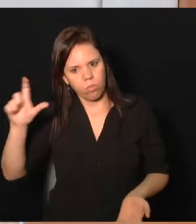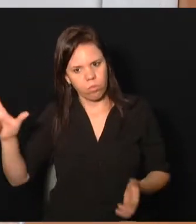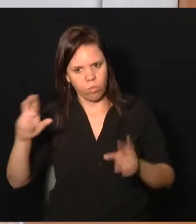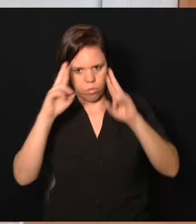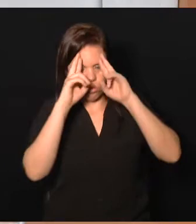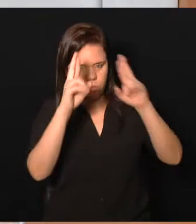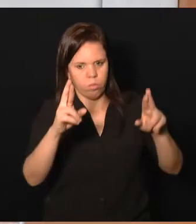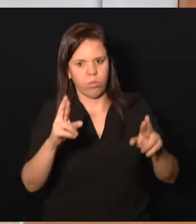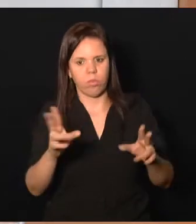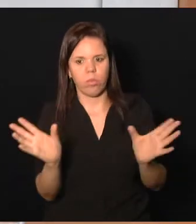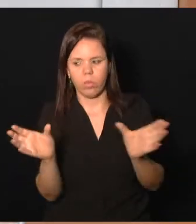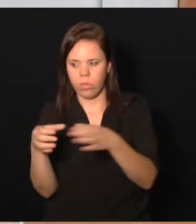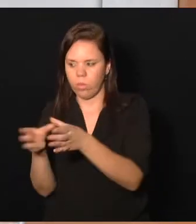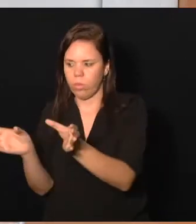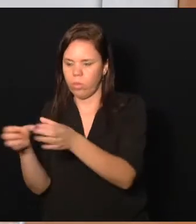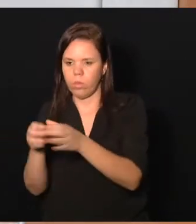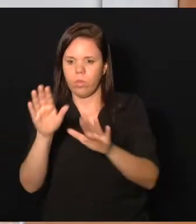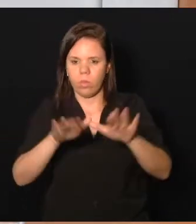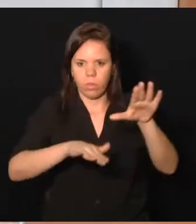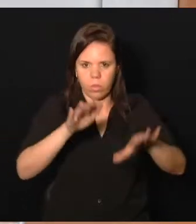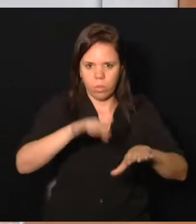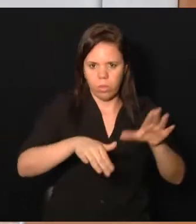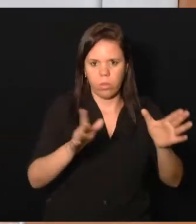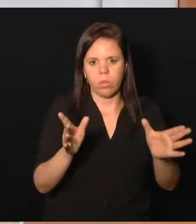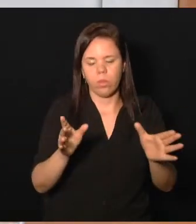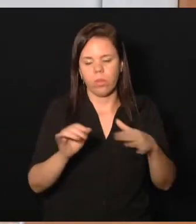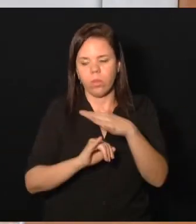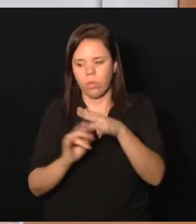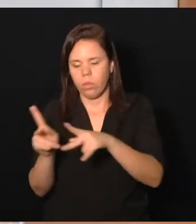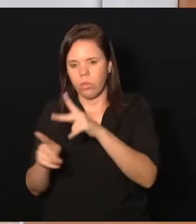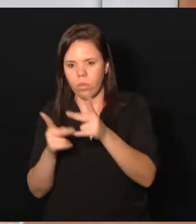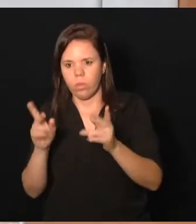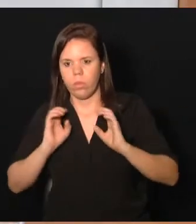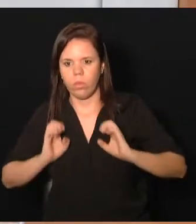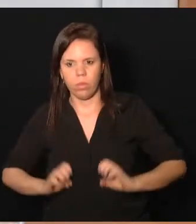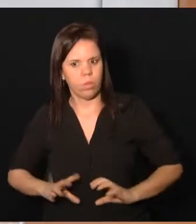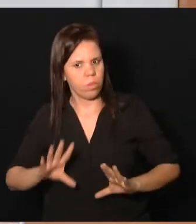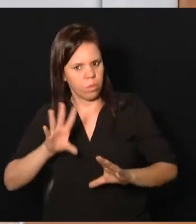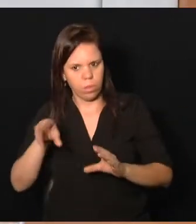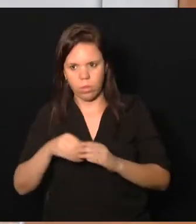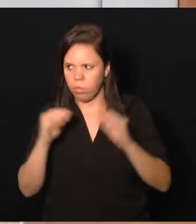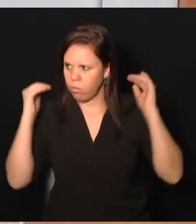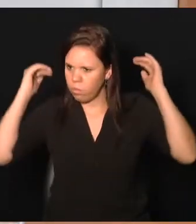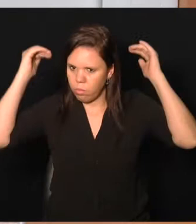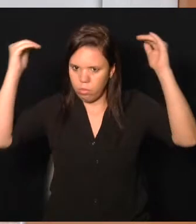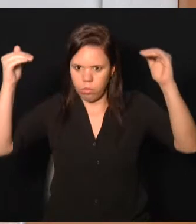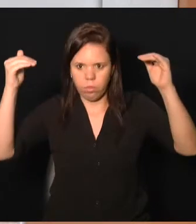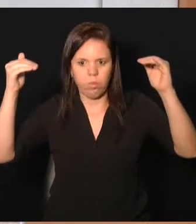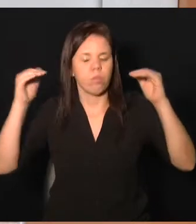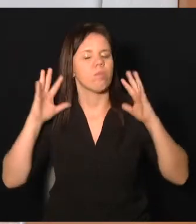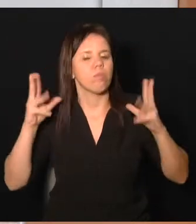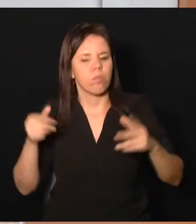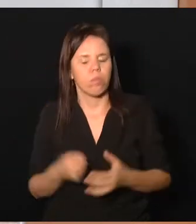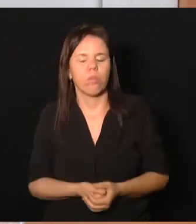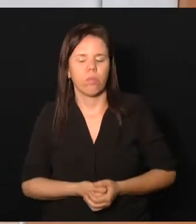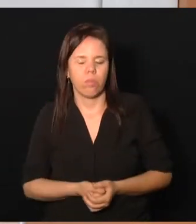a moral é de grupos, de pessoas. A ética ela está em cima, regulamentando tudo